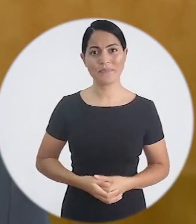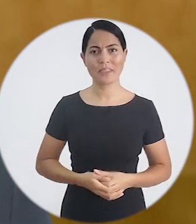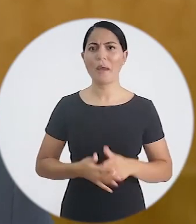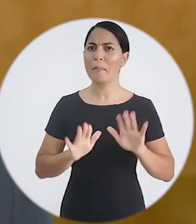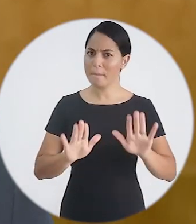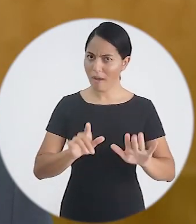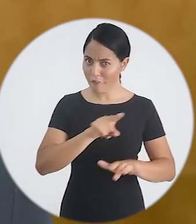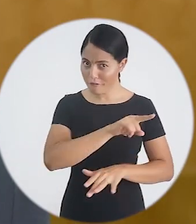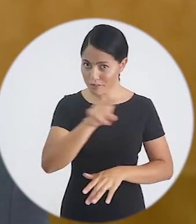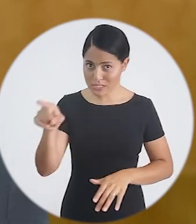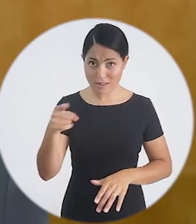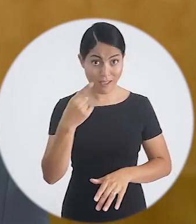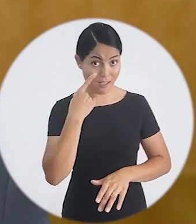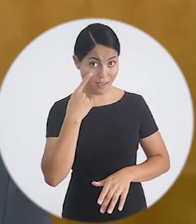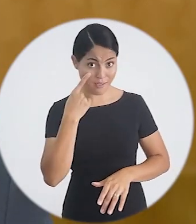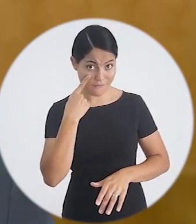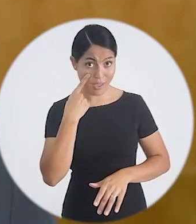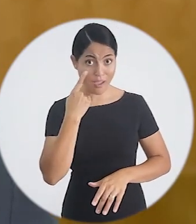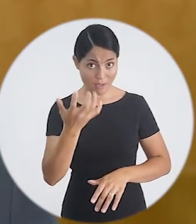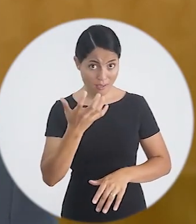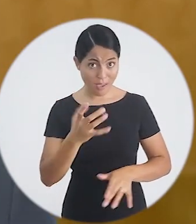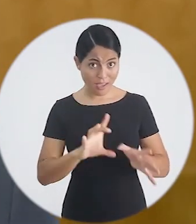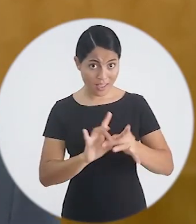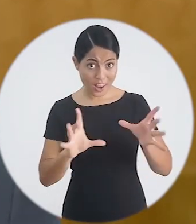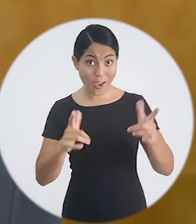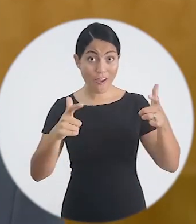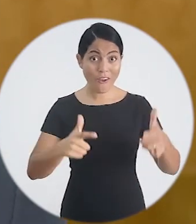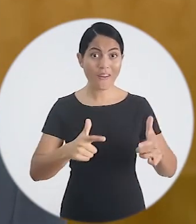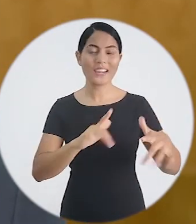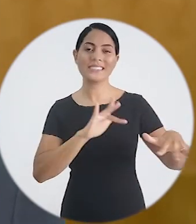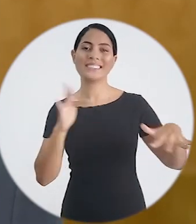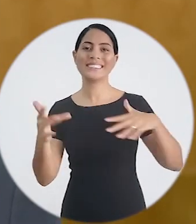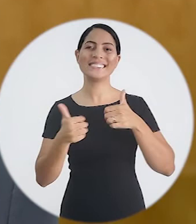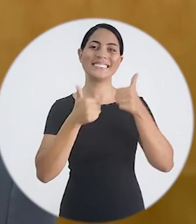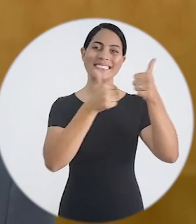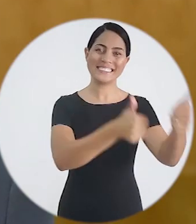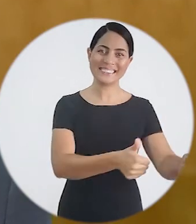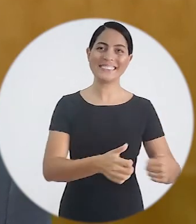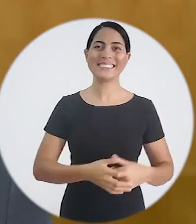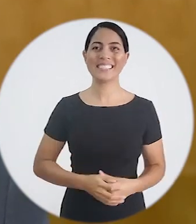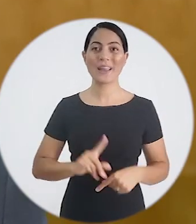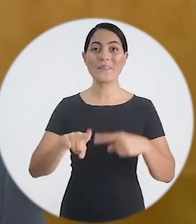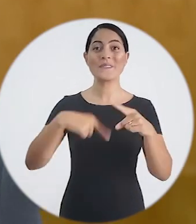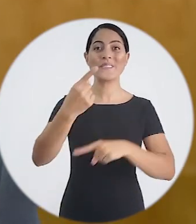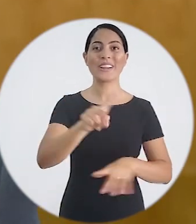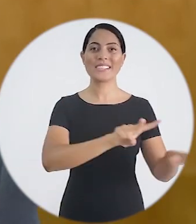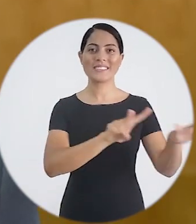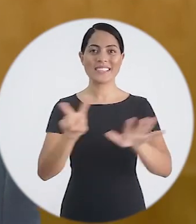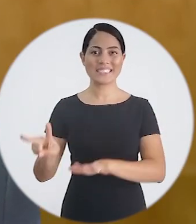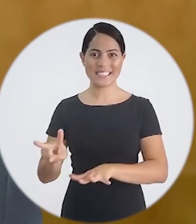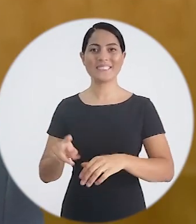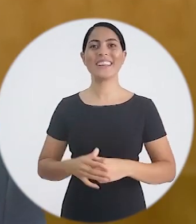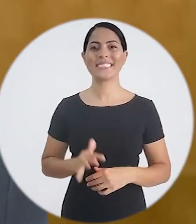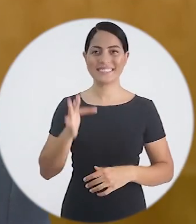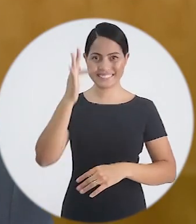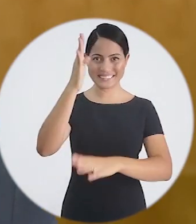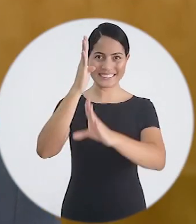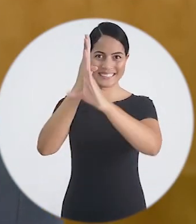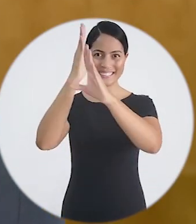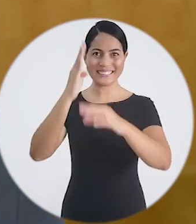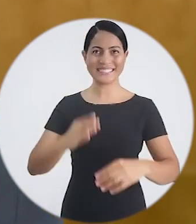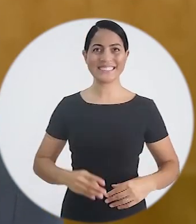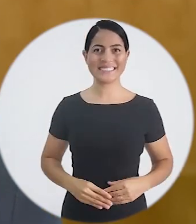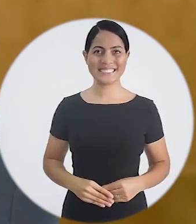Se quiser conferir tudo que a OAB vem fazendo, não deixe de seguir a gente nas redes sociais. Nos vemos na próxima